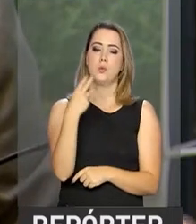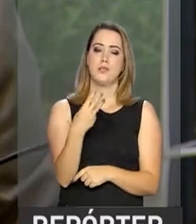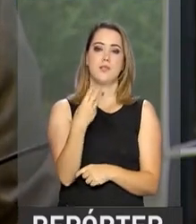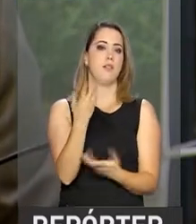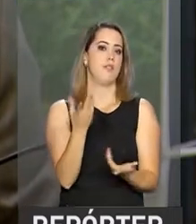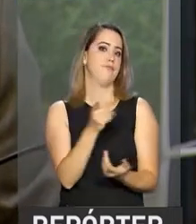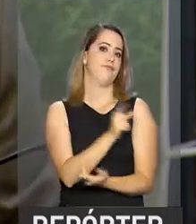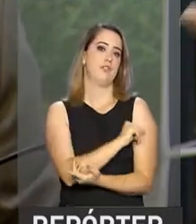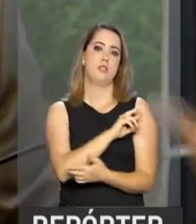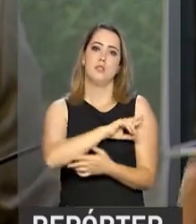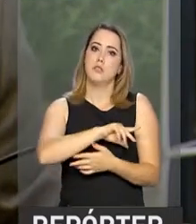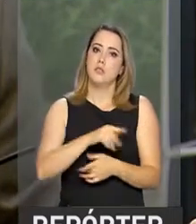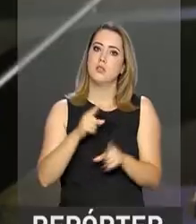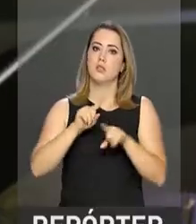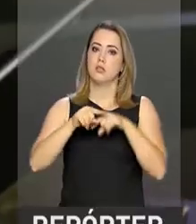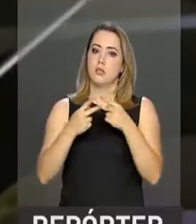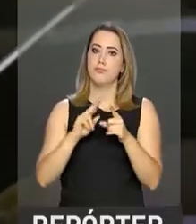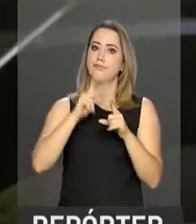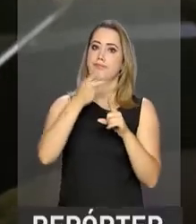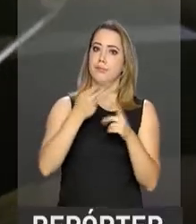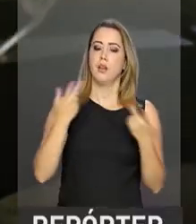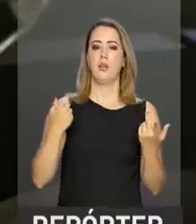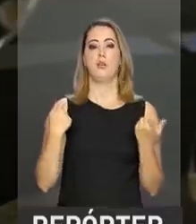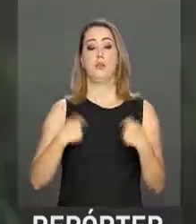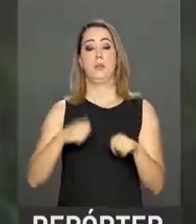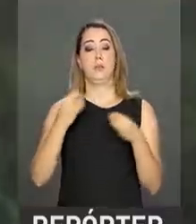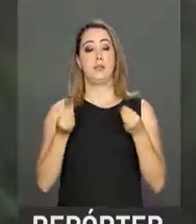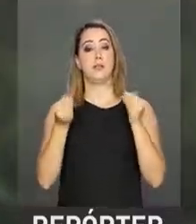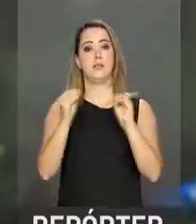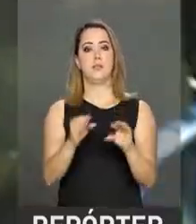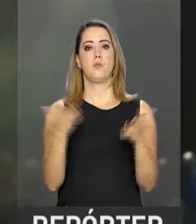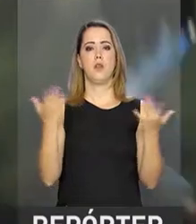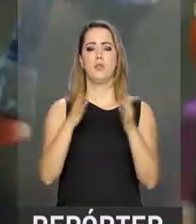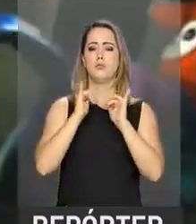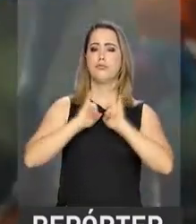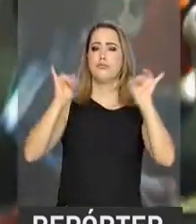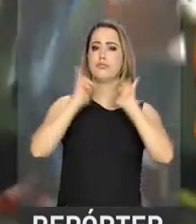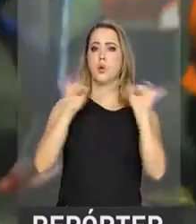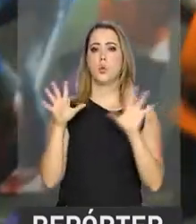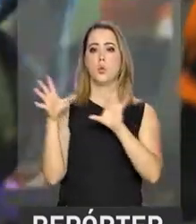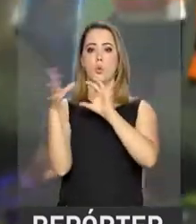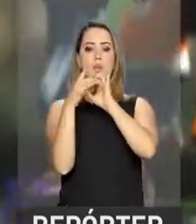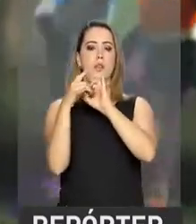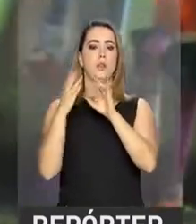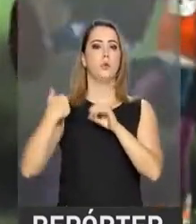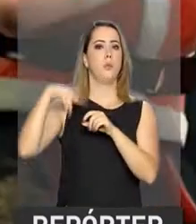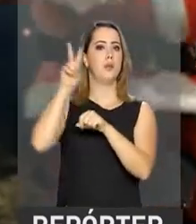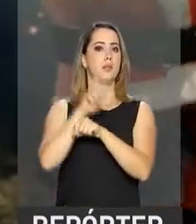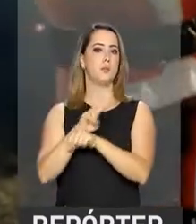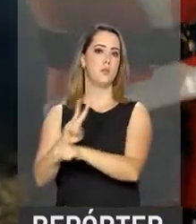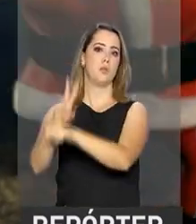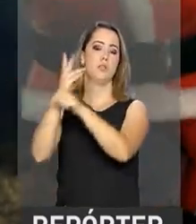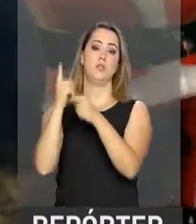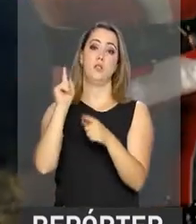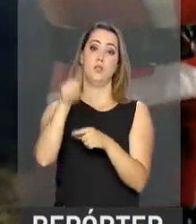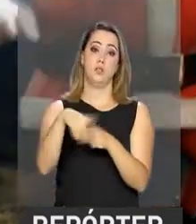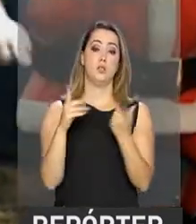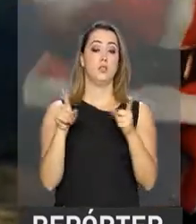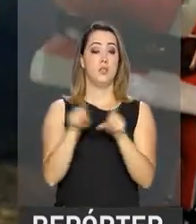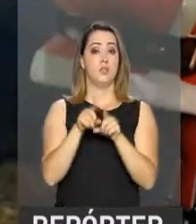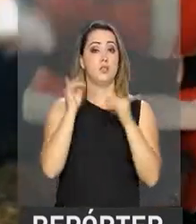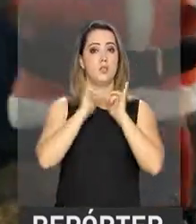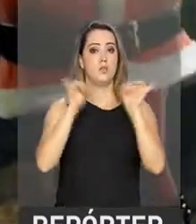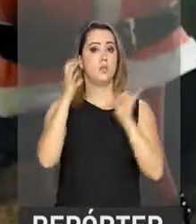doses ainda se tem os reforços o tema da campanha deste ano é todo mundo unido fica mais protegido ea divulgação